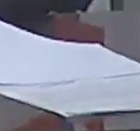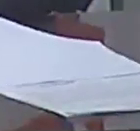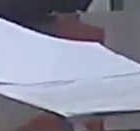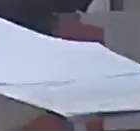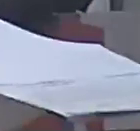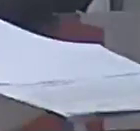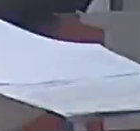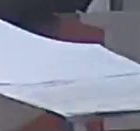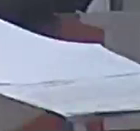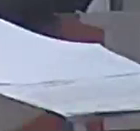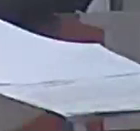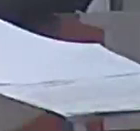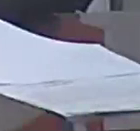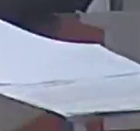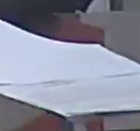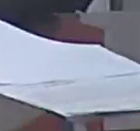2.700.000. Ofício